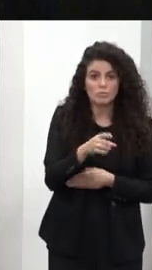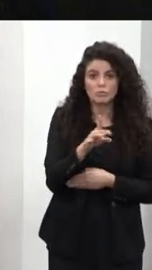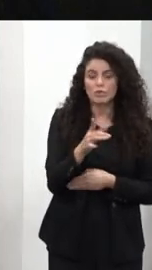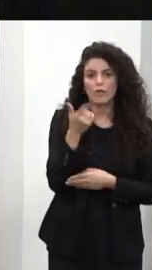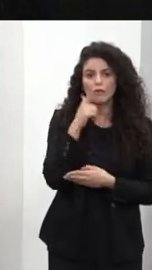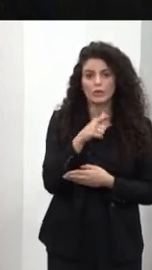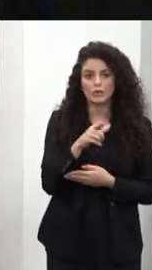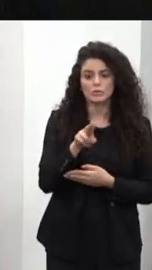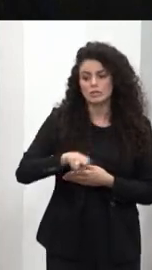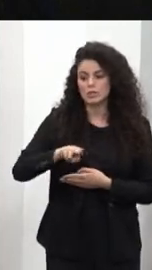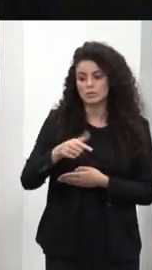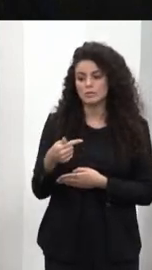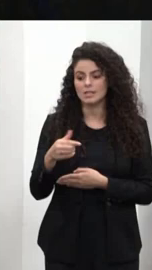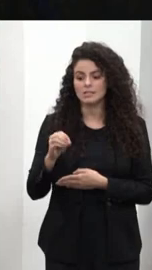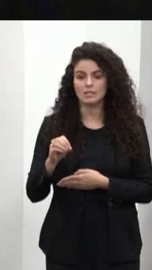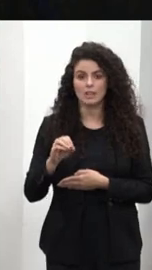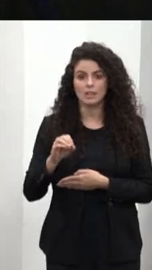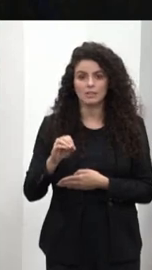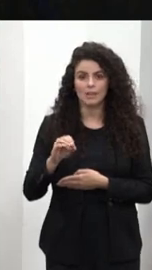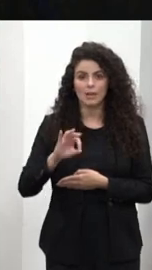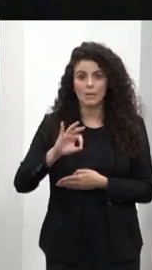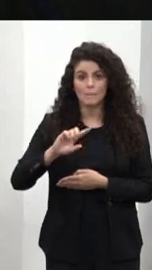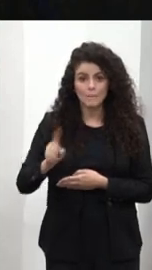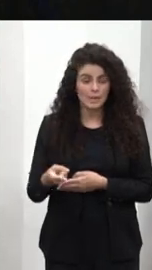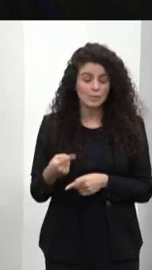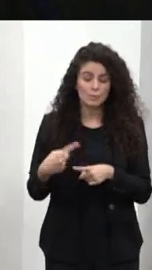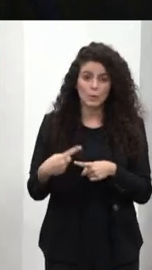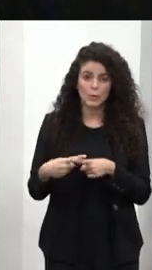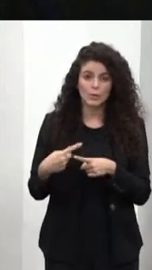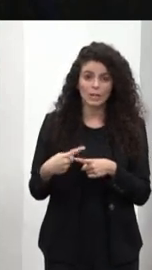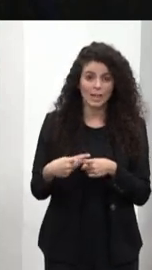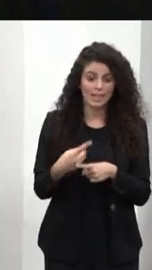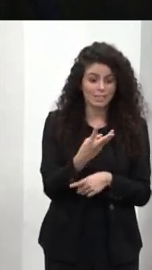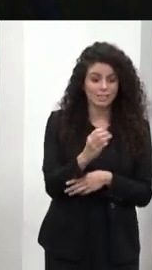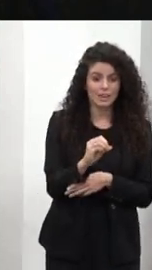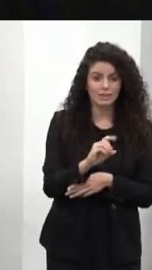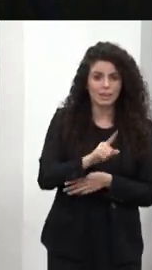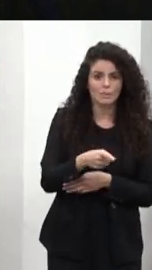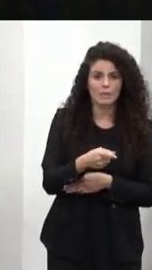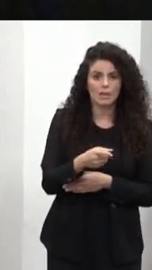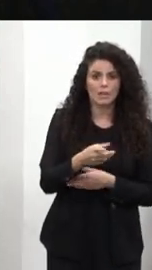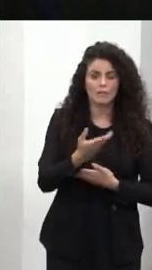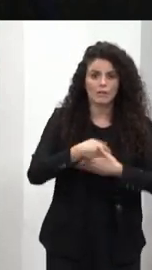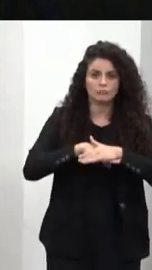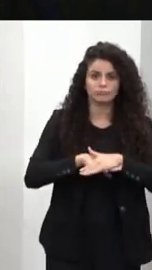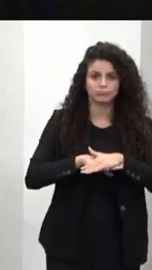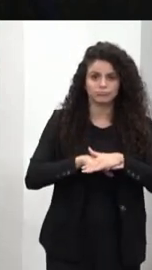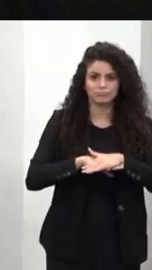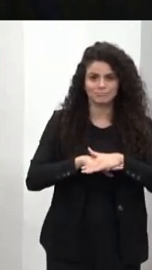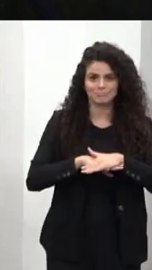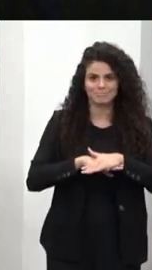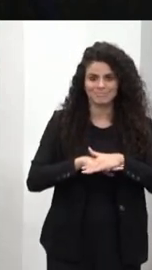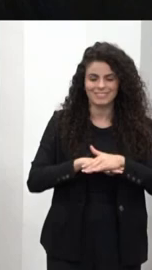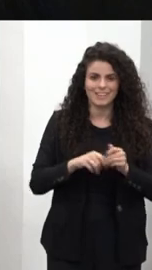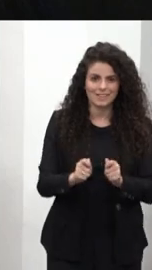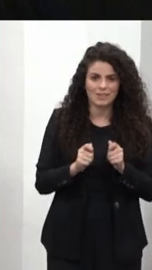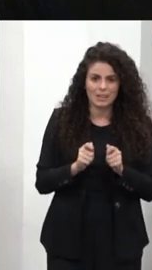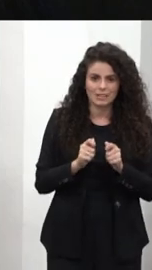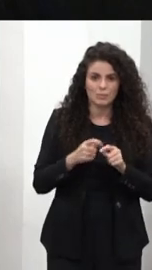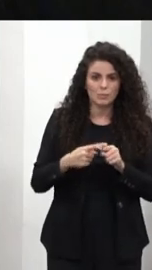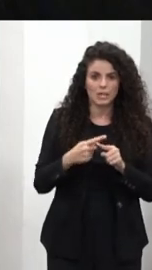27 meio da fonte uma lei deputada a gente precisa impedir que tem essa retenção porque não é prêmio que a gente bota no bolso